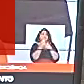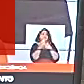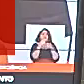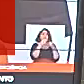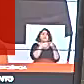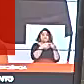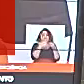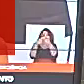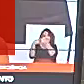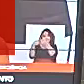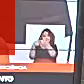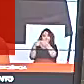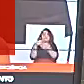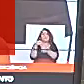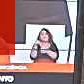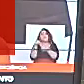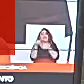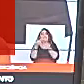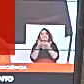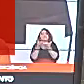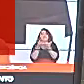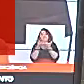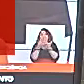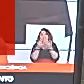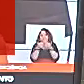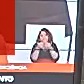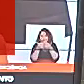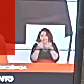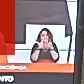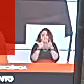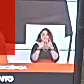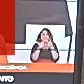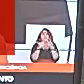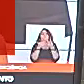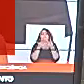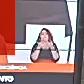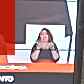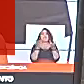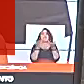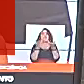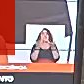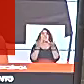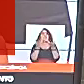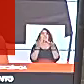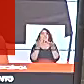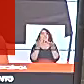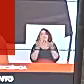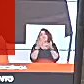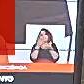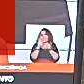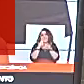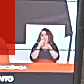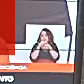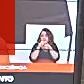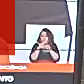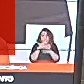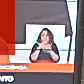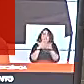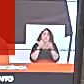de saúde, para questões de educação, e simplesmente por qualquer outro motivo, né? Porque as pessoas